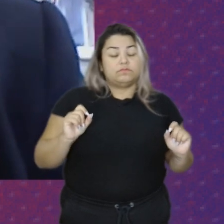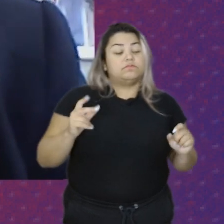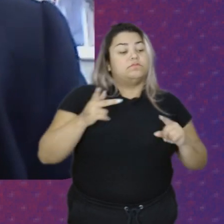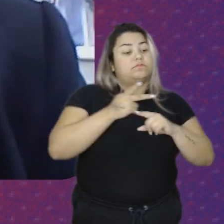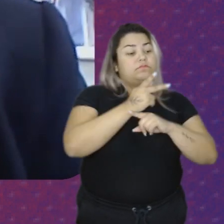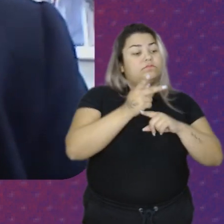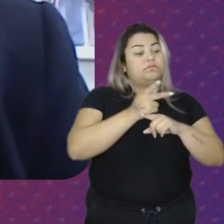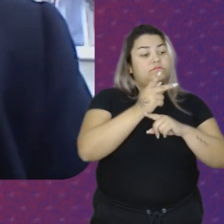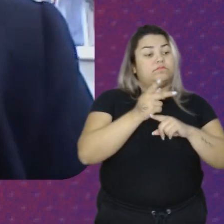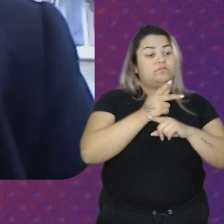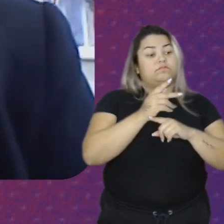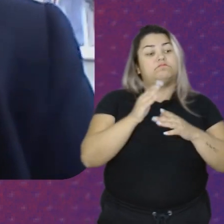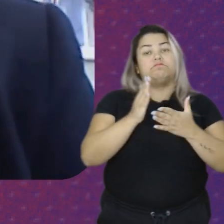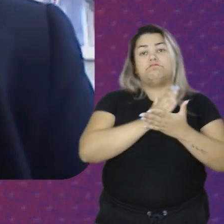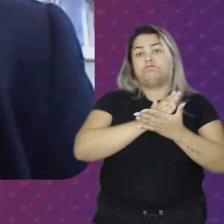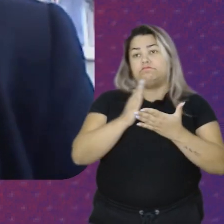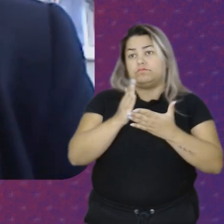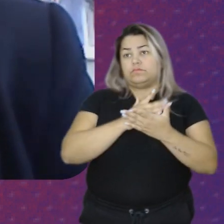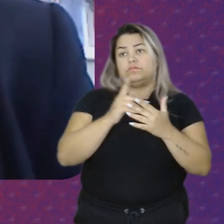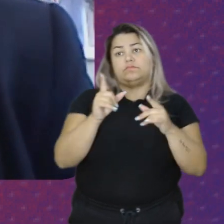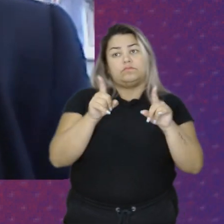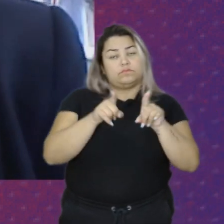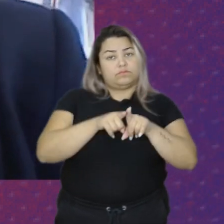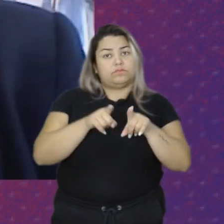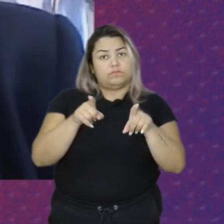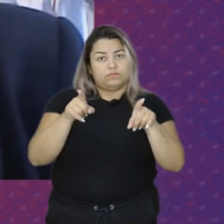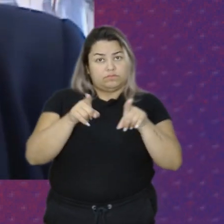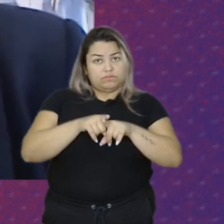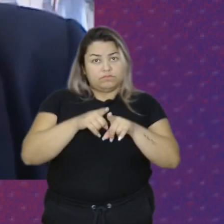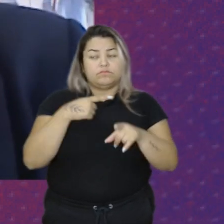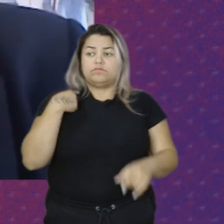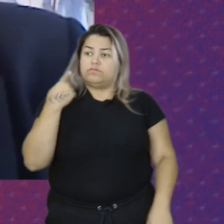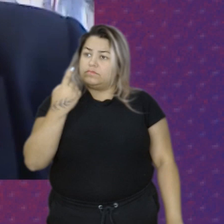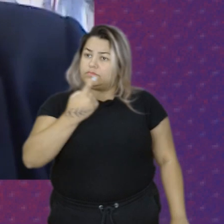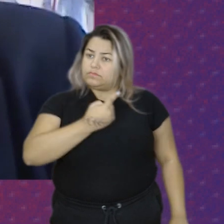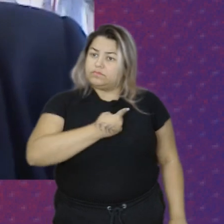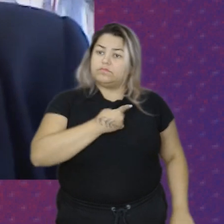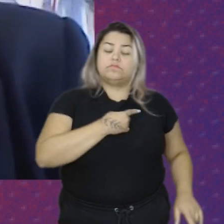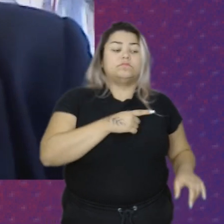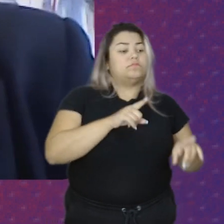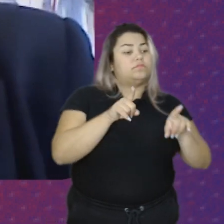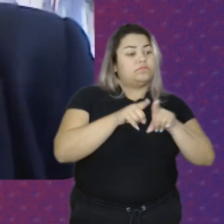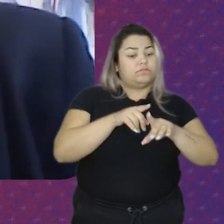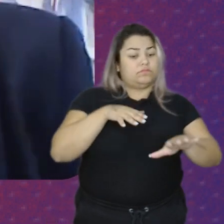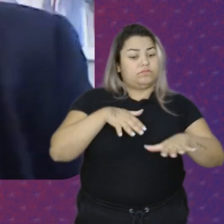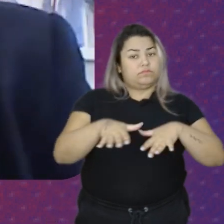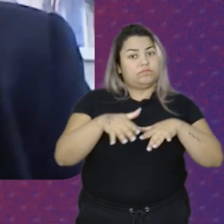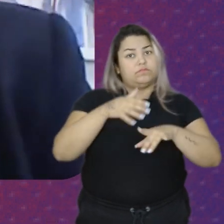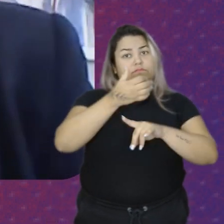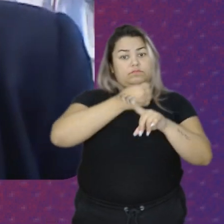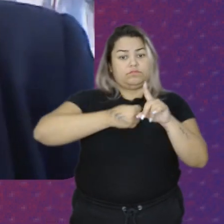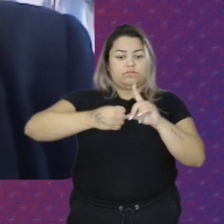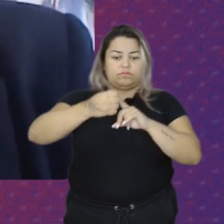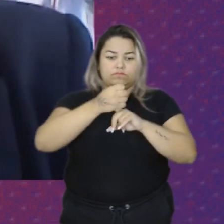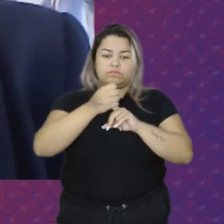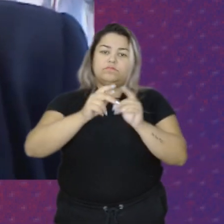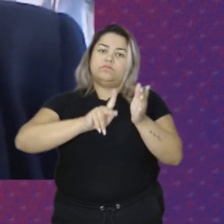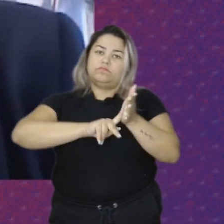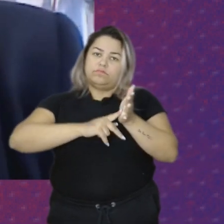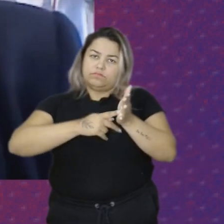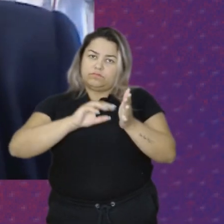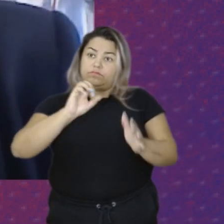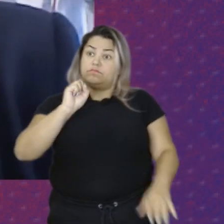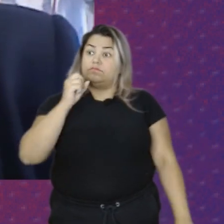buscamos algumas soluções, né? Tanto na parte, nós que somos de movimentos sociais, os sindicais, ou na